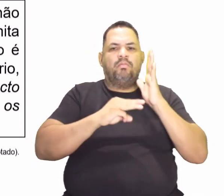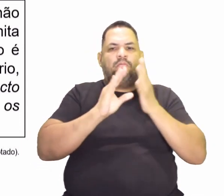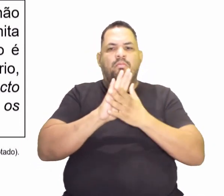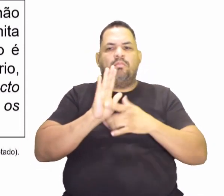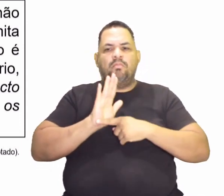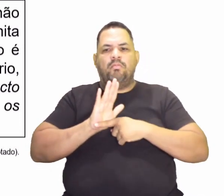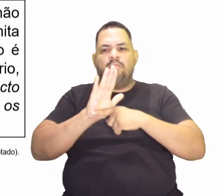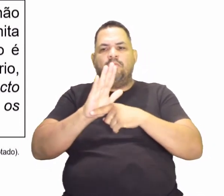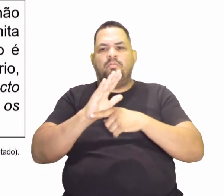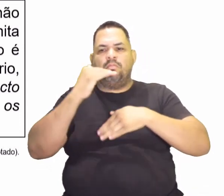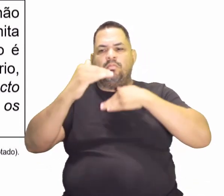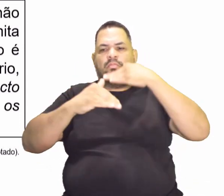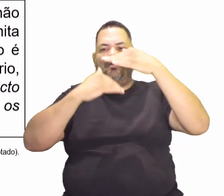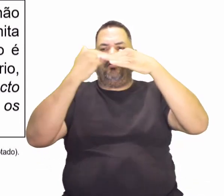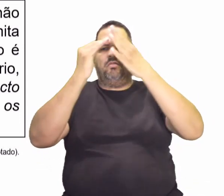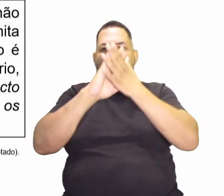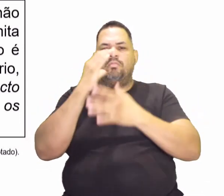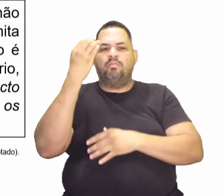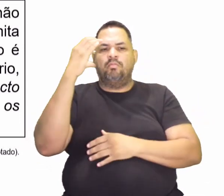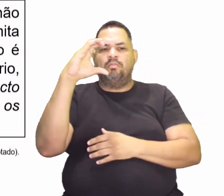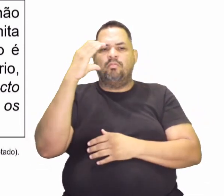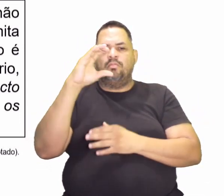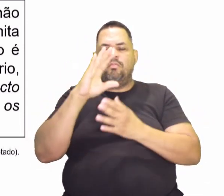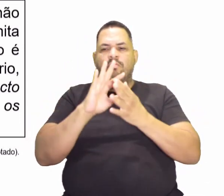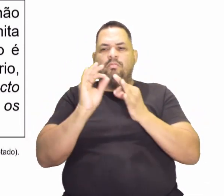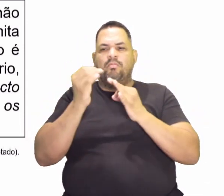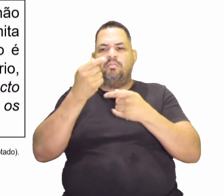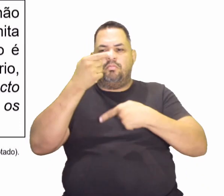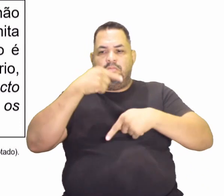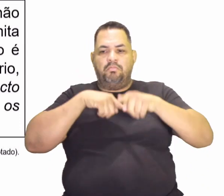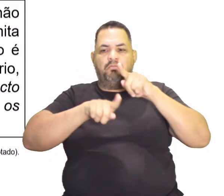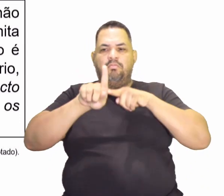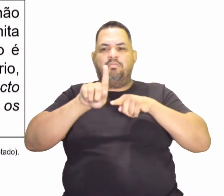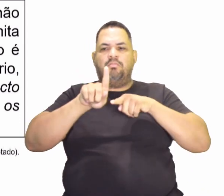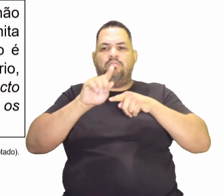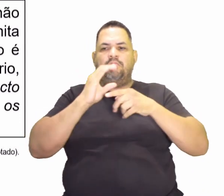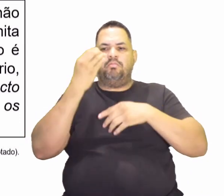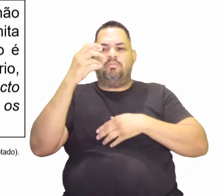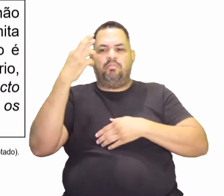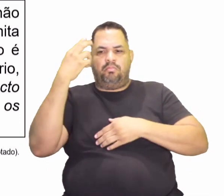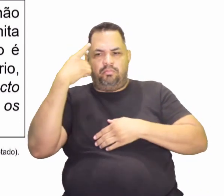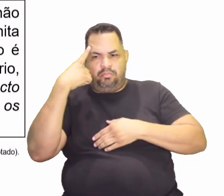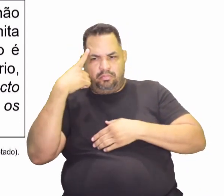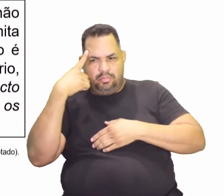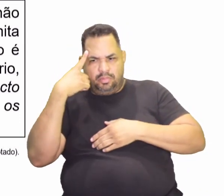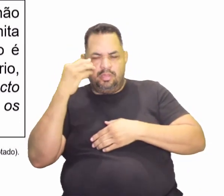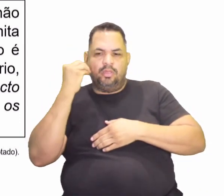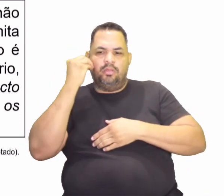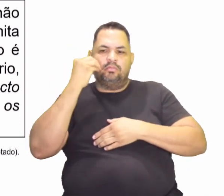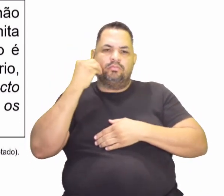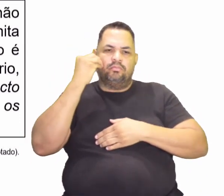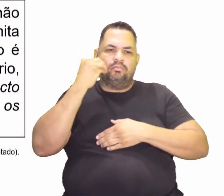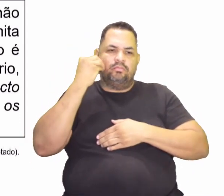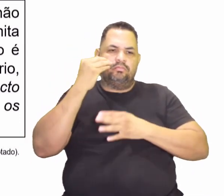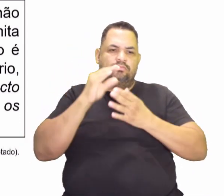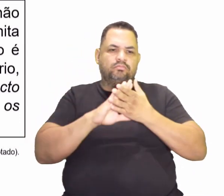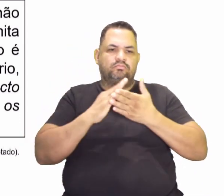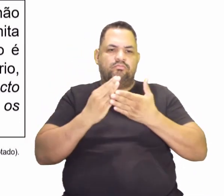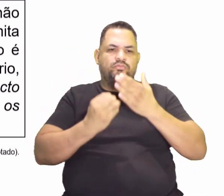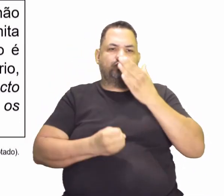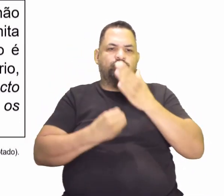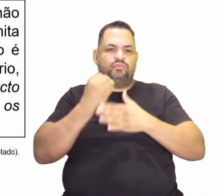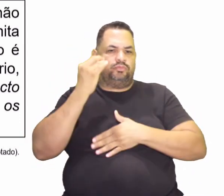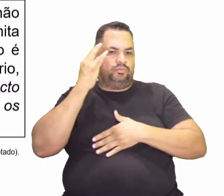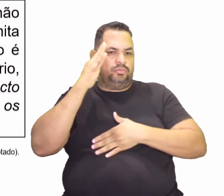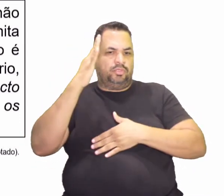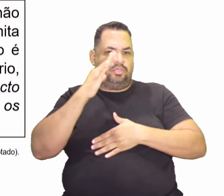possa contribuir para o avanço científico, ou seja, para o conhecimento racional, empírico, etc. Com isso surge a